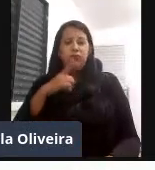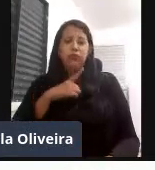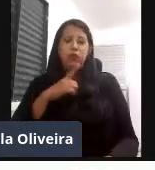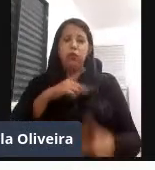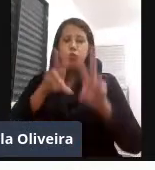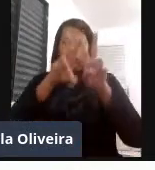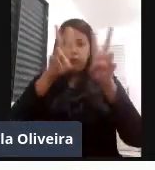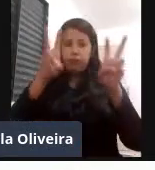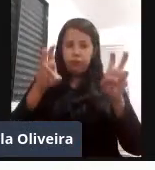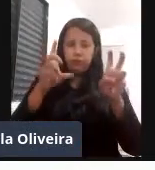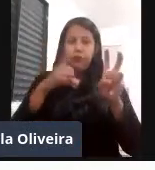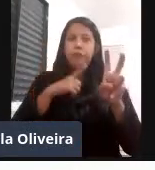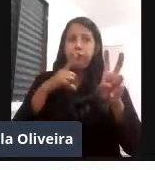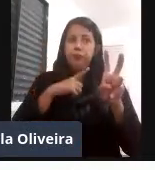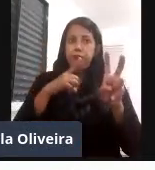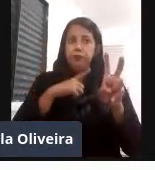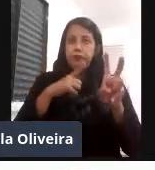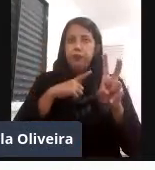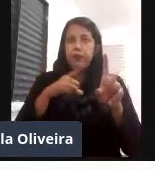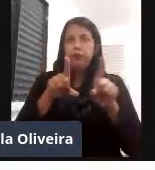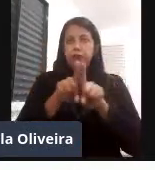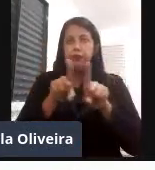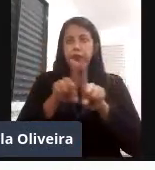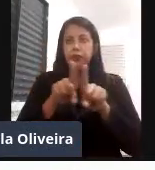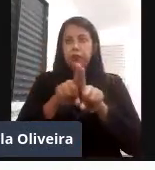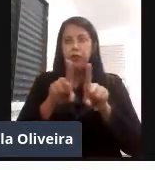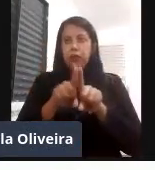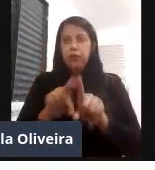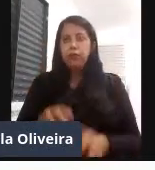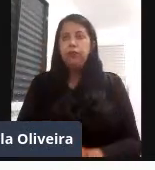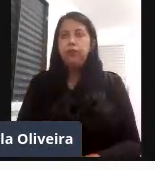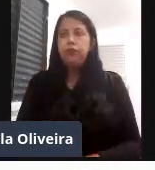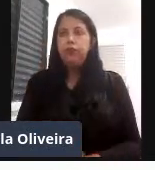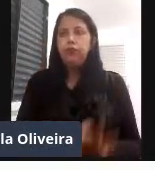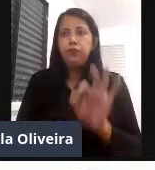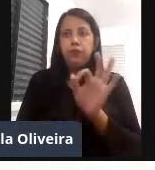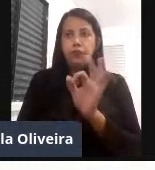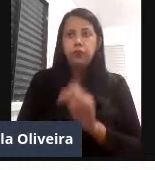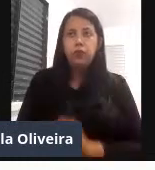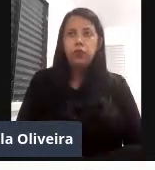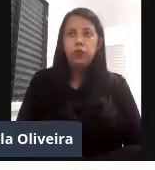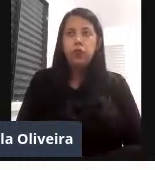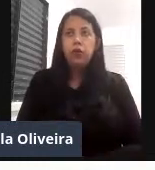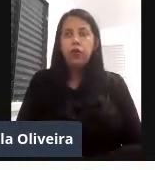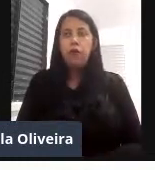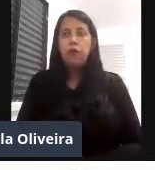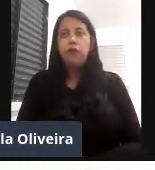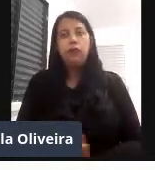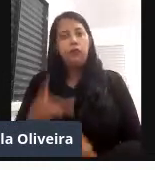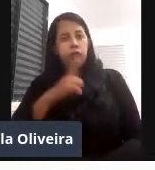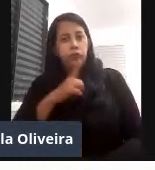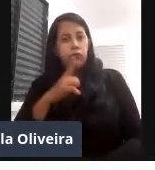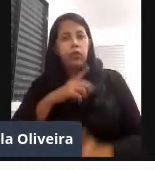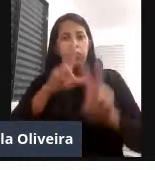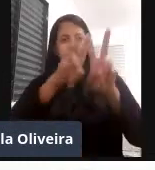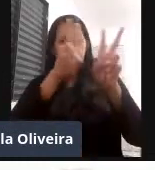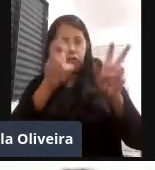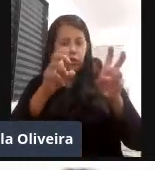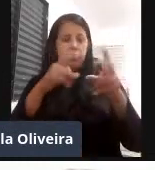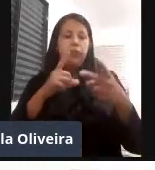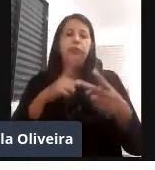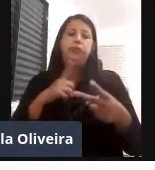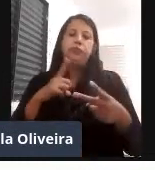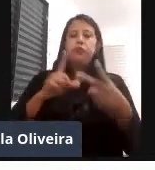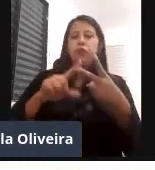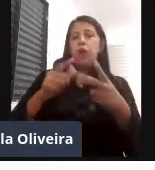Dados governamentais, tecnologias, certo? Então, eu já tenho o tema, o meu problema, e agora eu já consegui